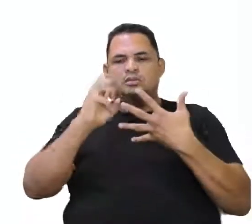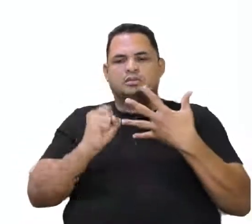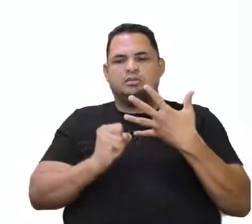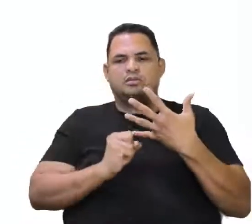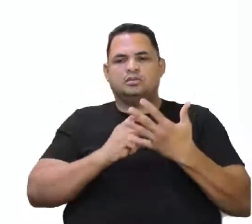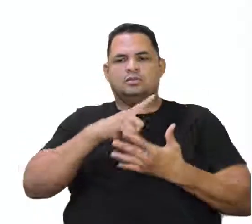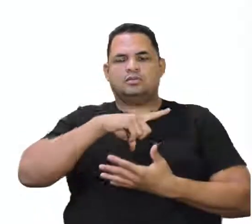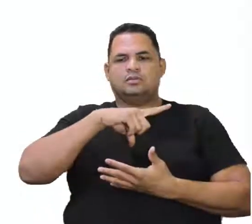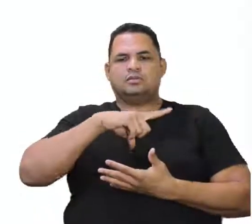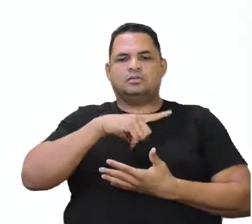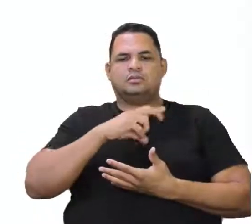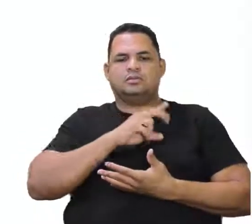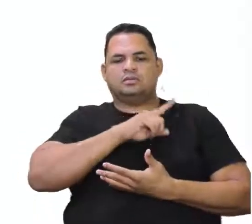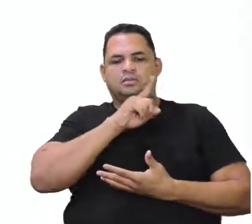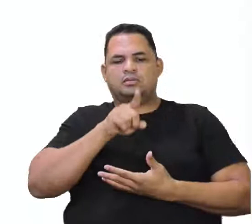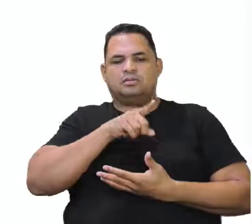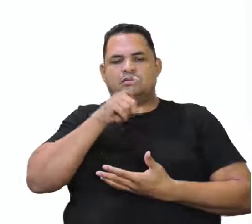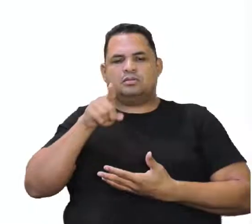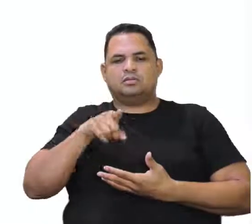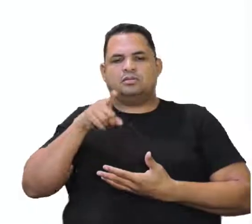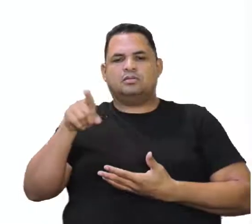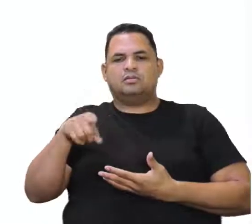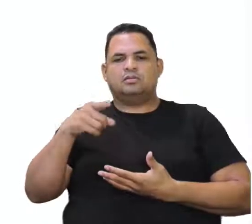alimentar, ela tem uma sequência